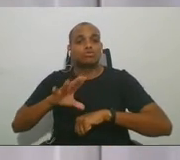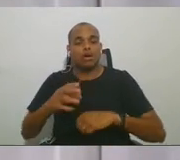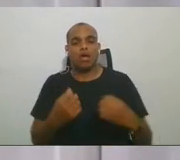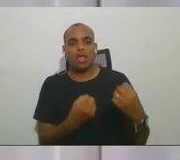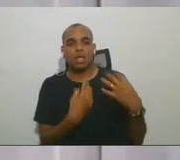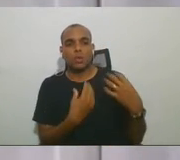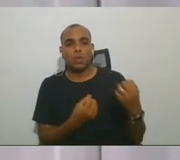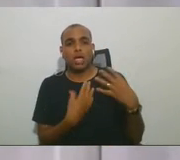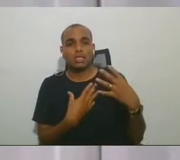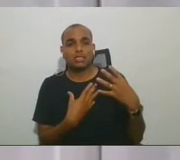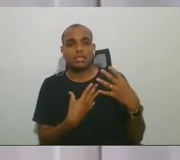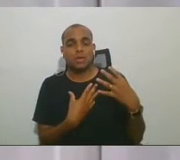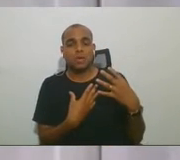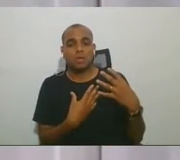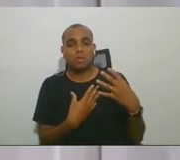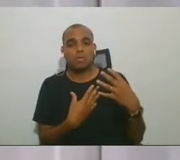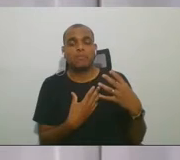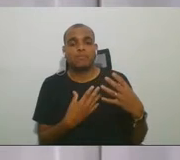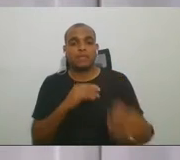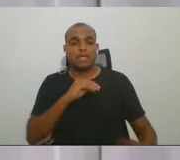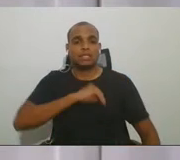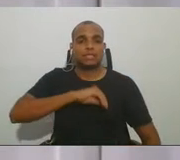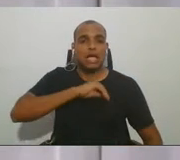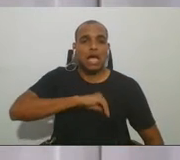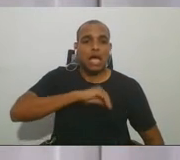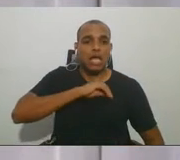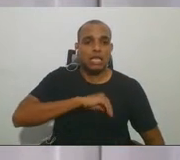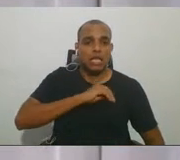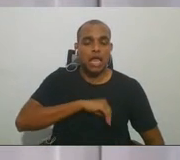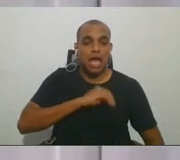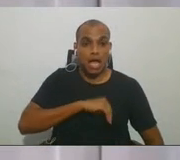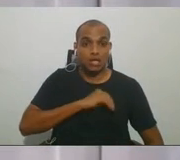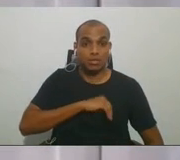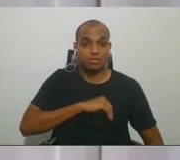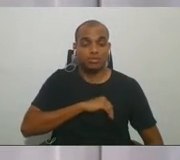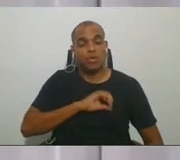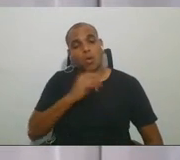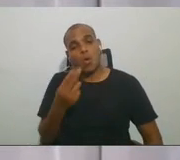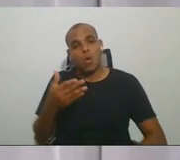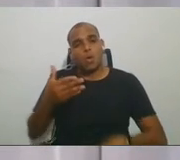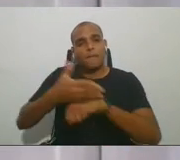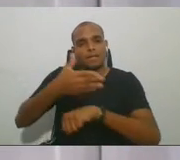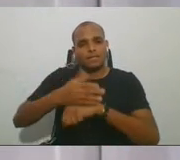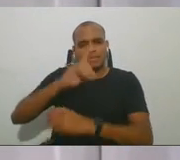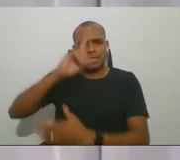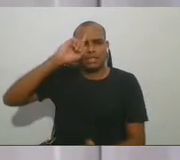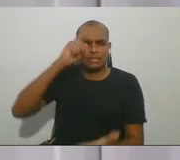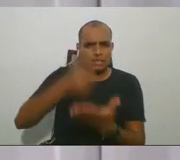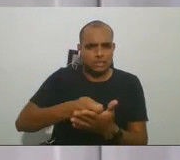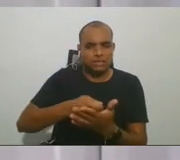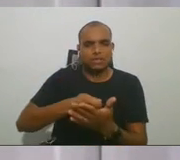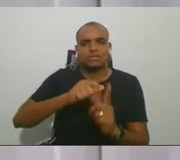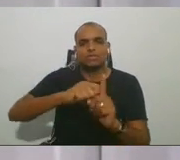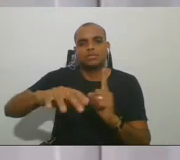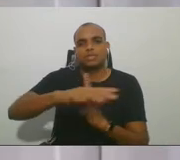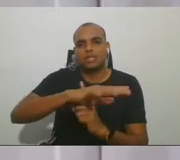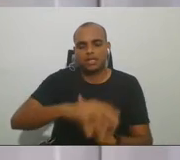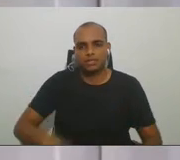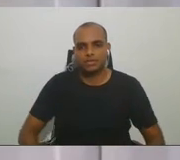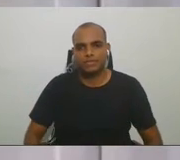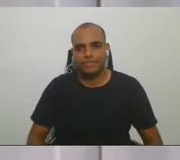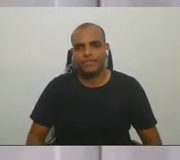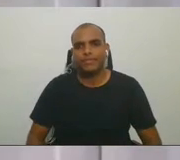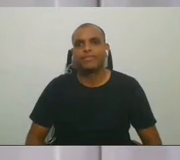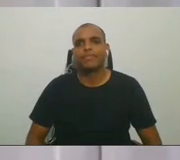educação, ganhar um salário digno ou participar na tomada de decisões na sociedade.